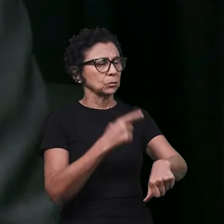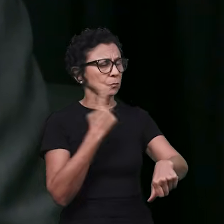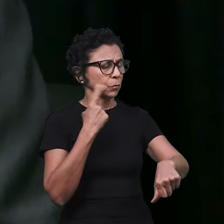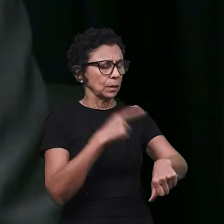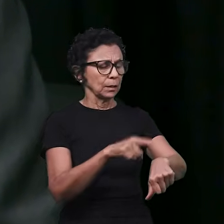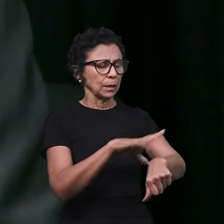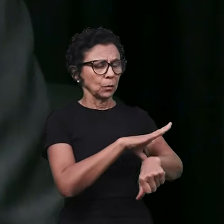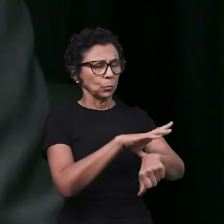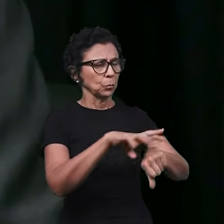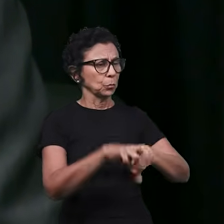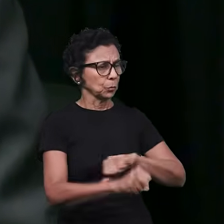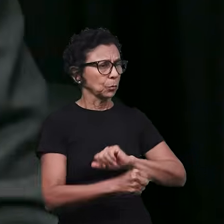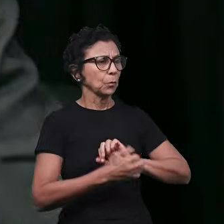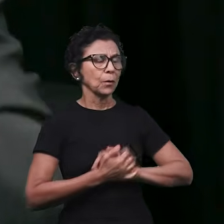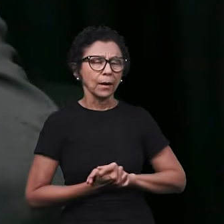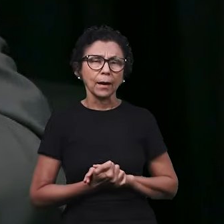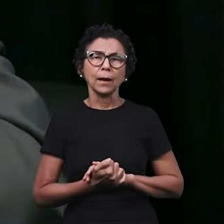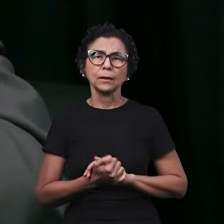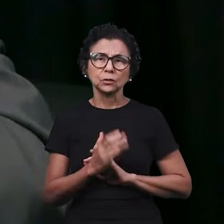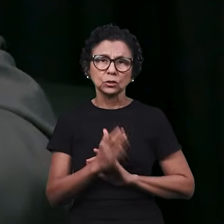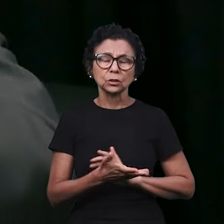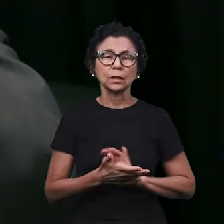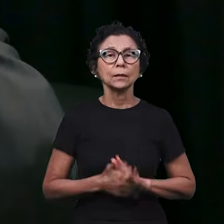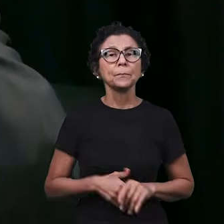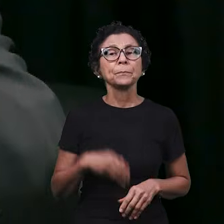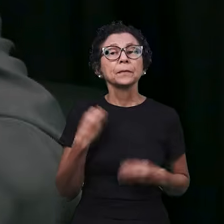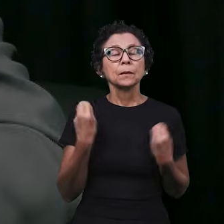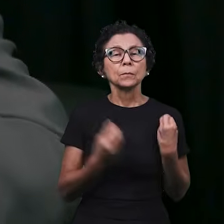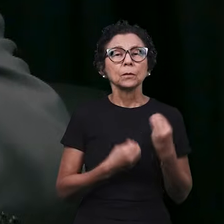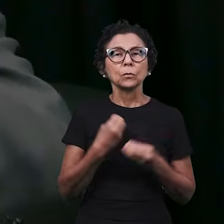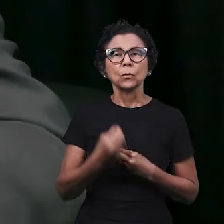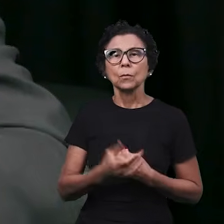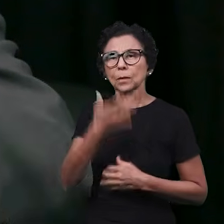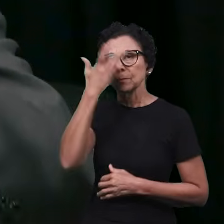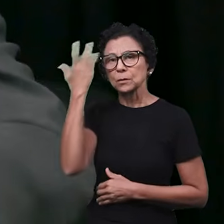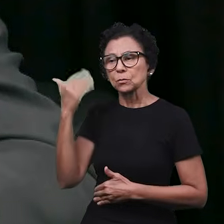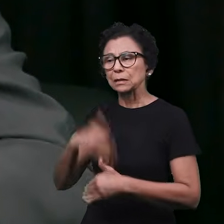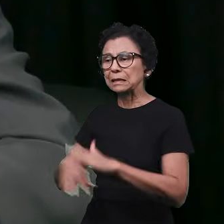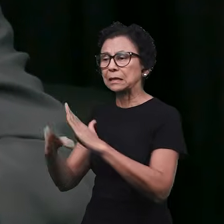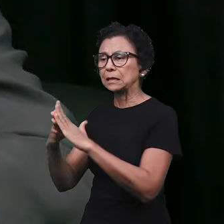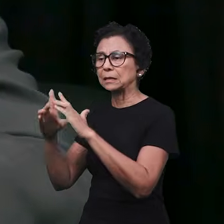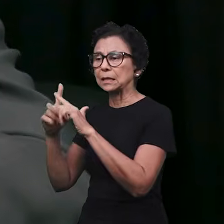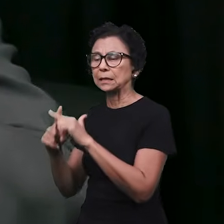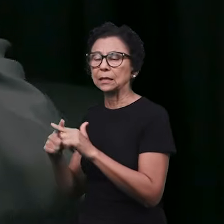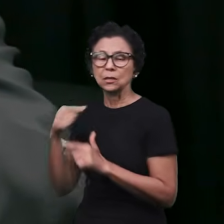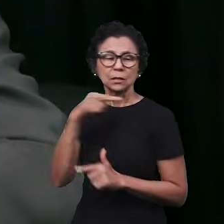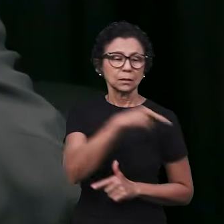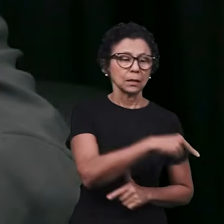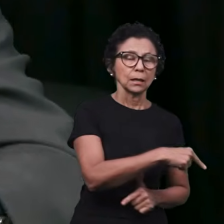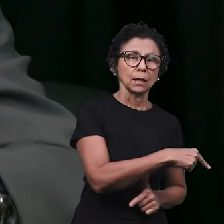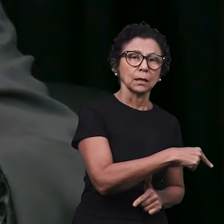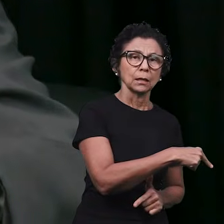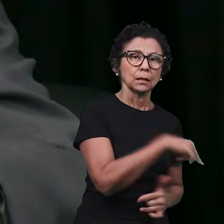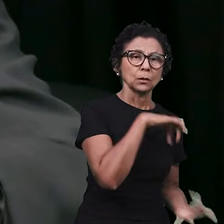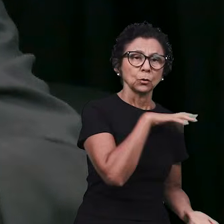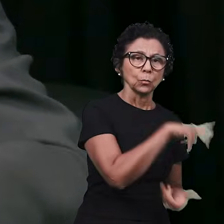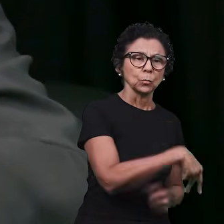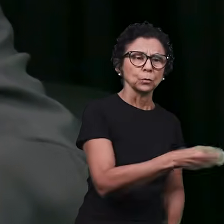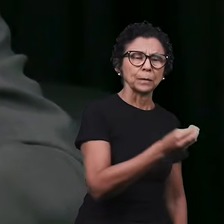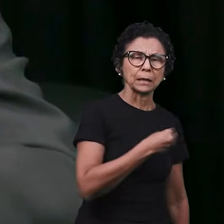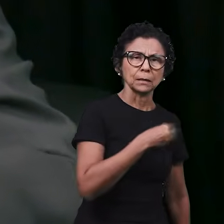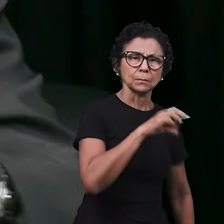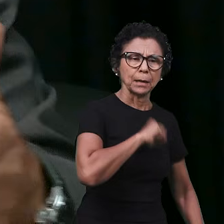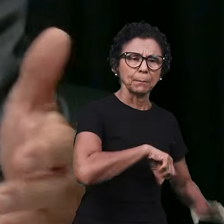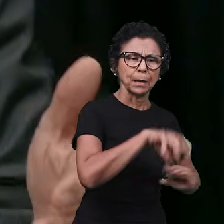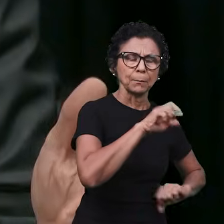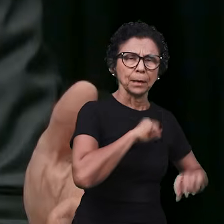não pode ser tolerante com o sujeito que está lá dentro, vivendo na imundície, no pecado, nas trevas, e querer estar dentro da igreja. Você